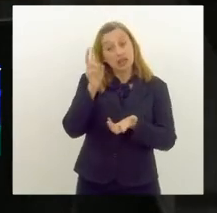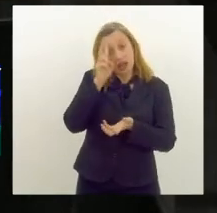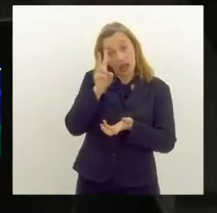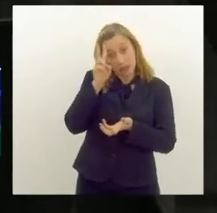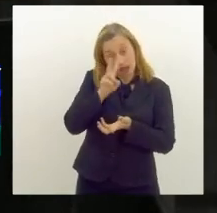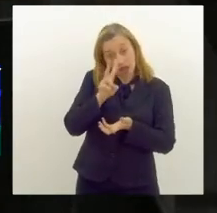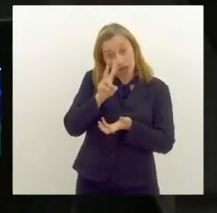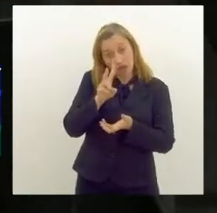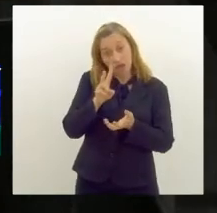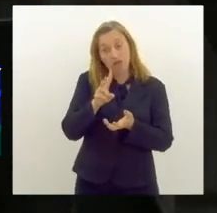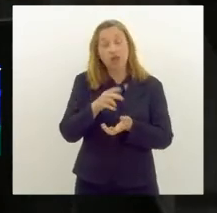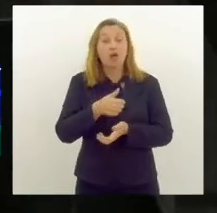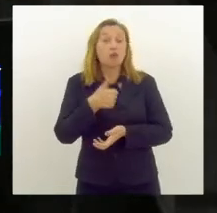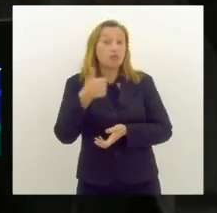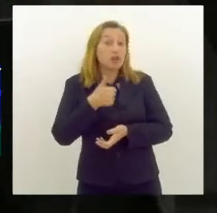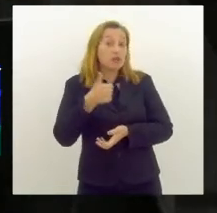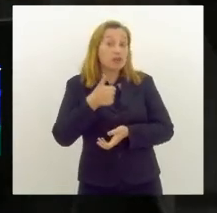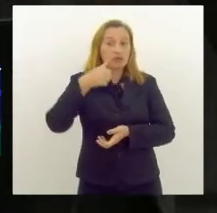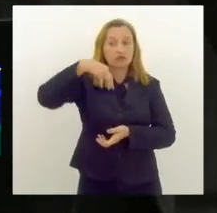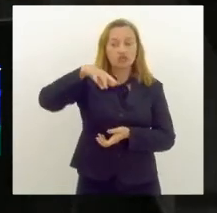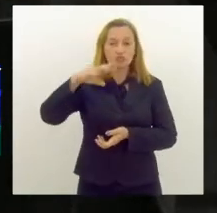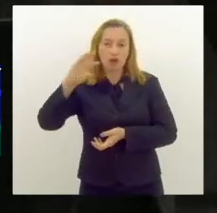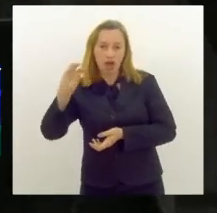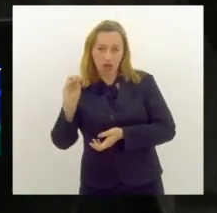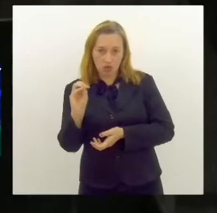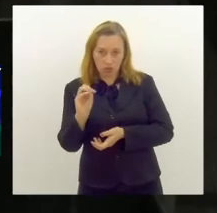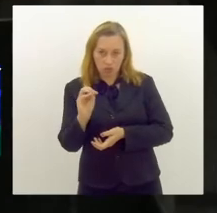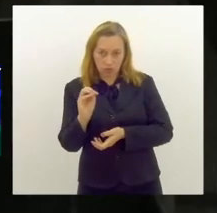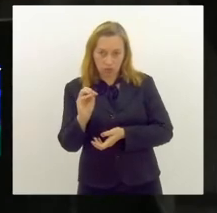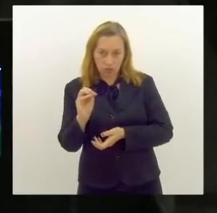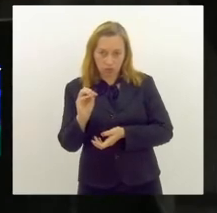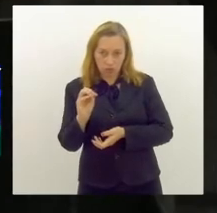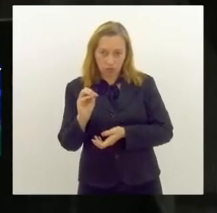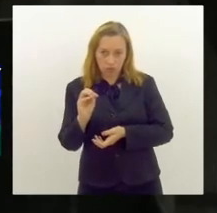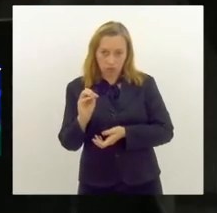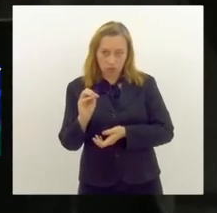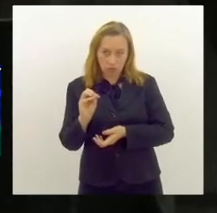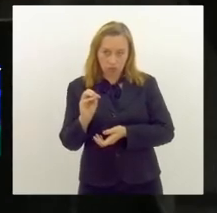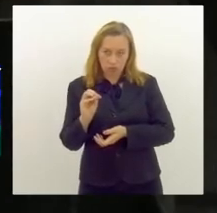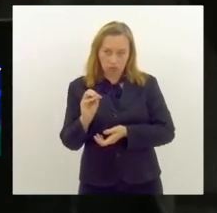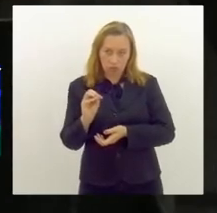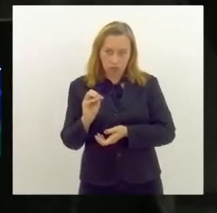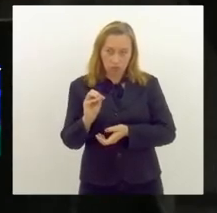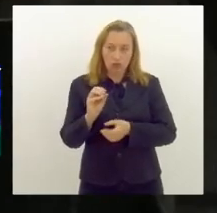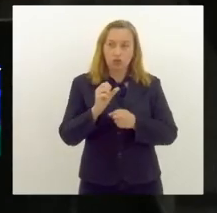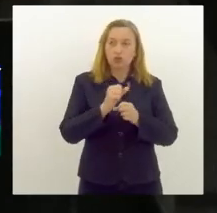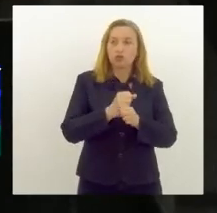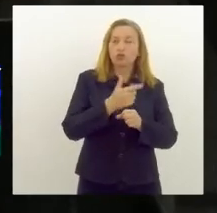que, em 1º de maio de